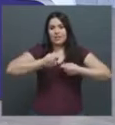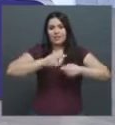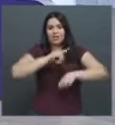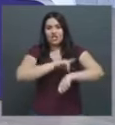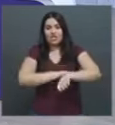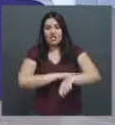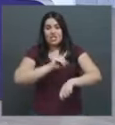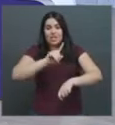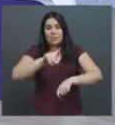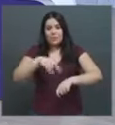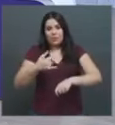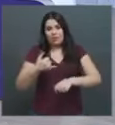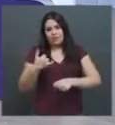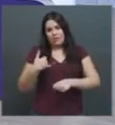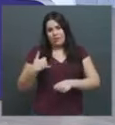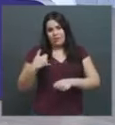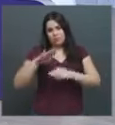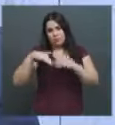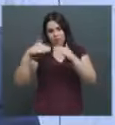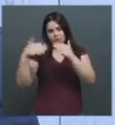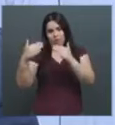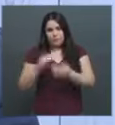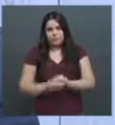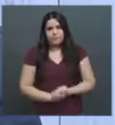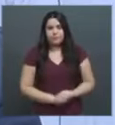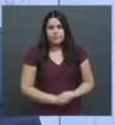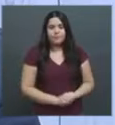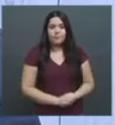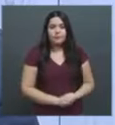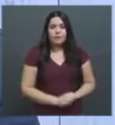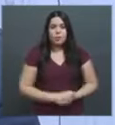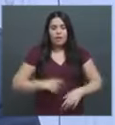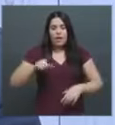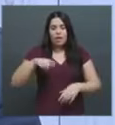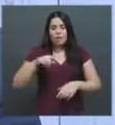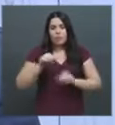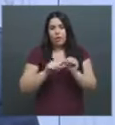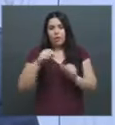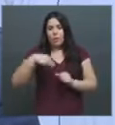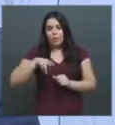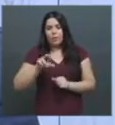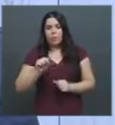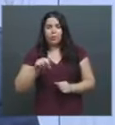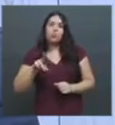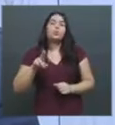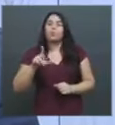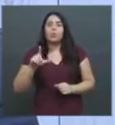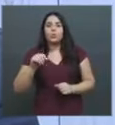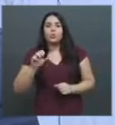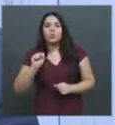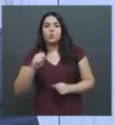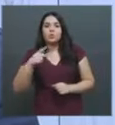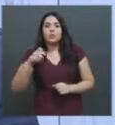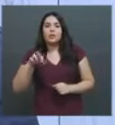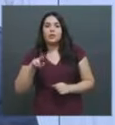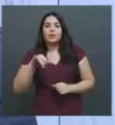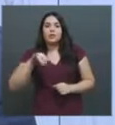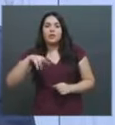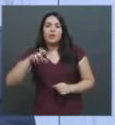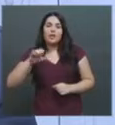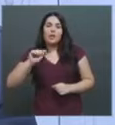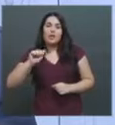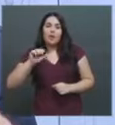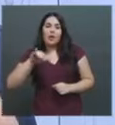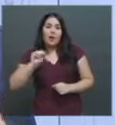certa idade, com a hipotonia dos músculos perineais, né? Então é muito comum a mulher ter que procurar o ginecologista, e